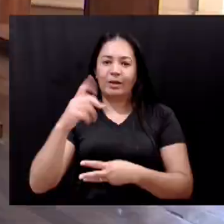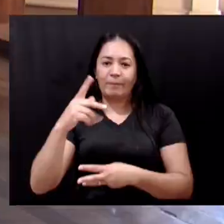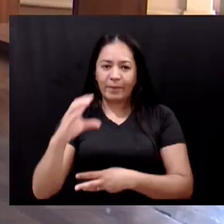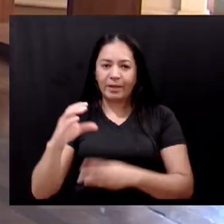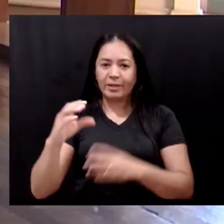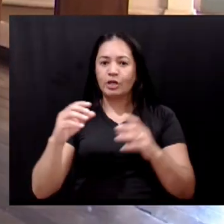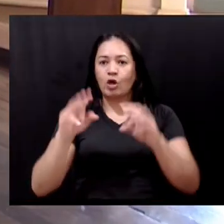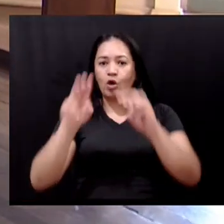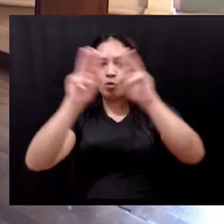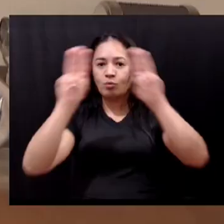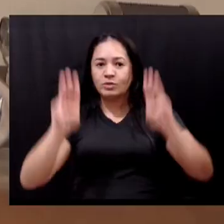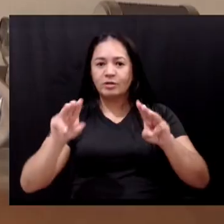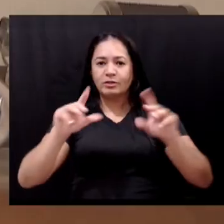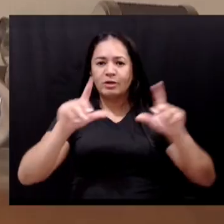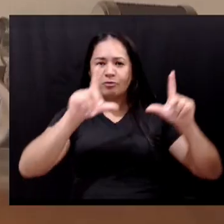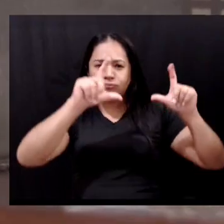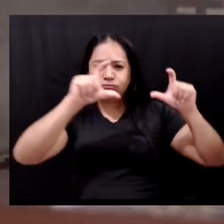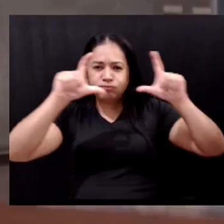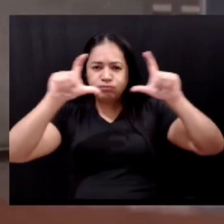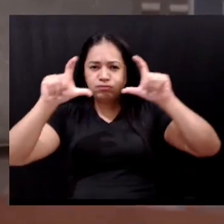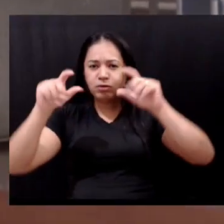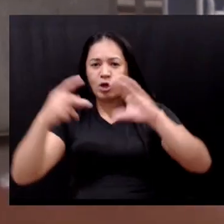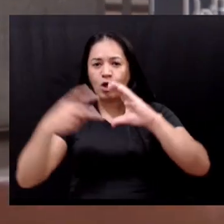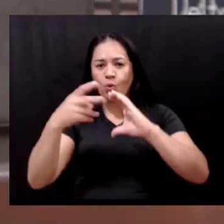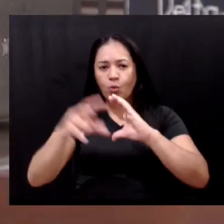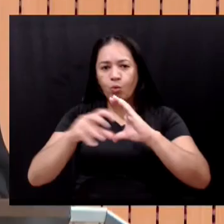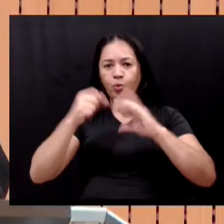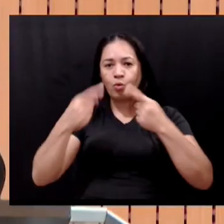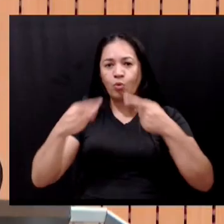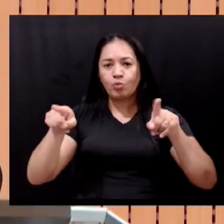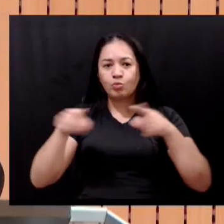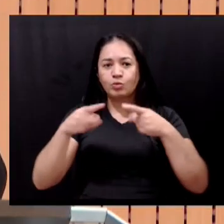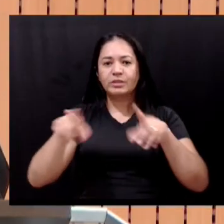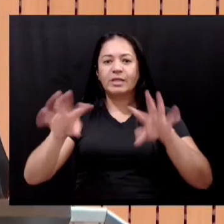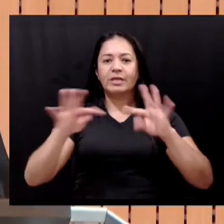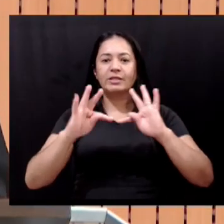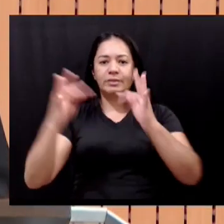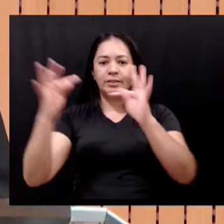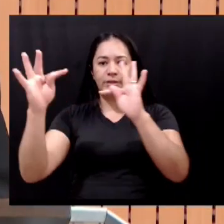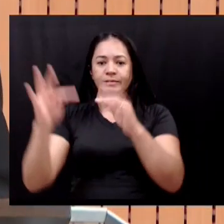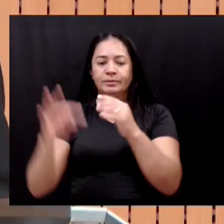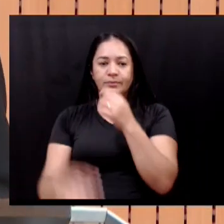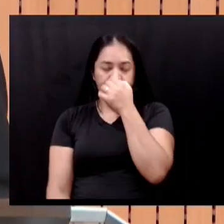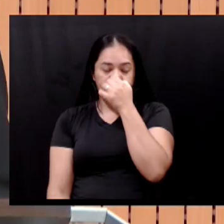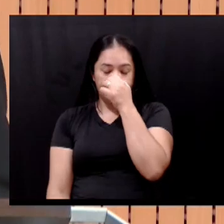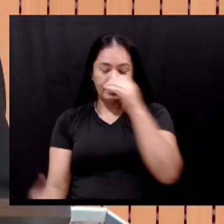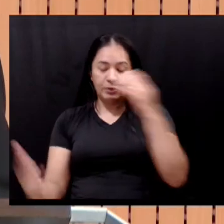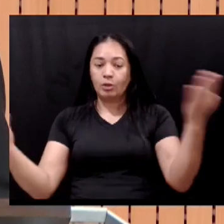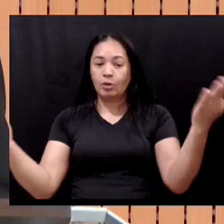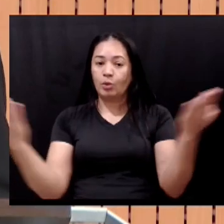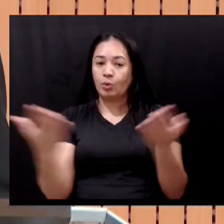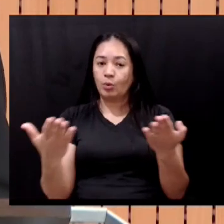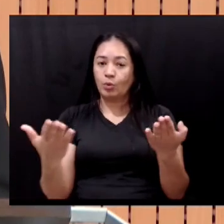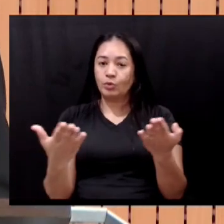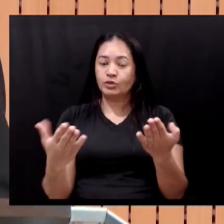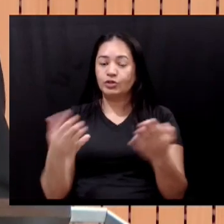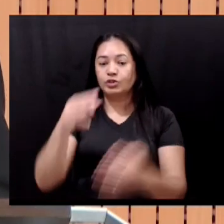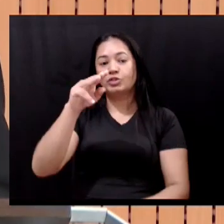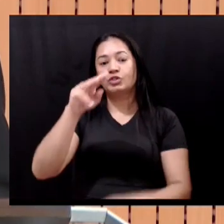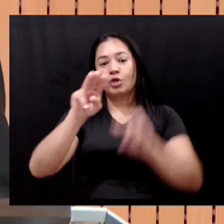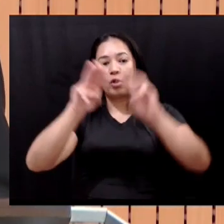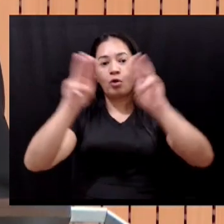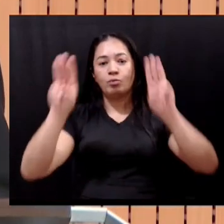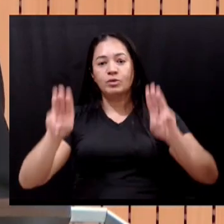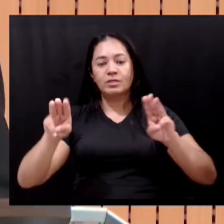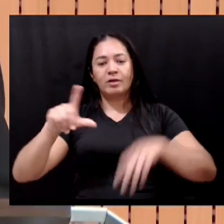fotográfico, audiovisual, musical e tecnológico. Hoje, o MIS Campinas desempenha funções